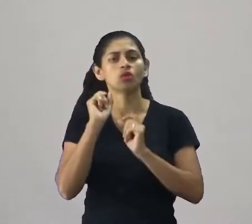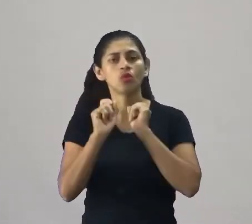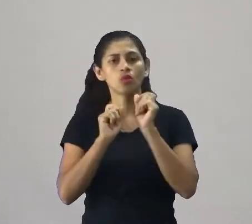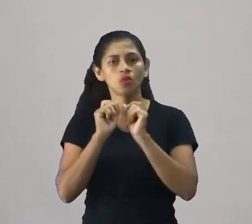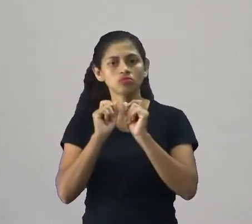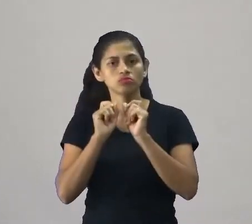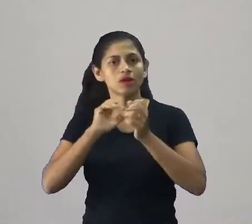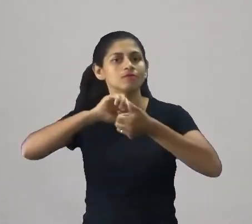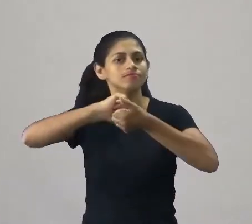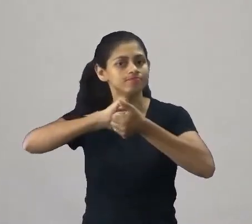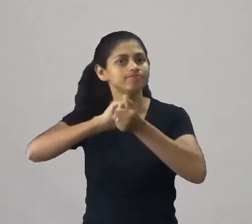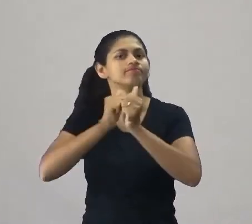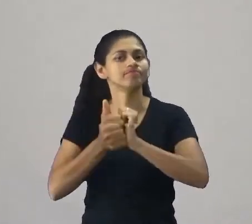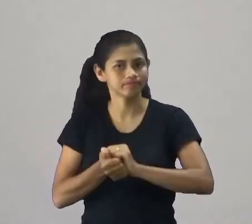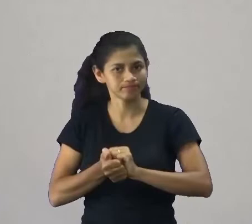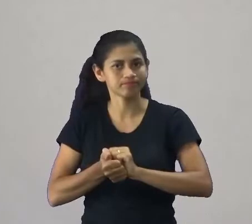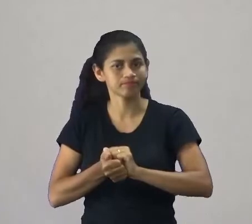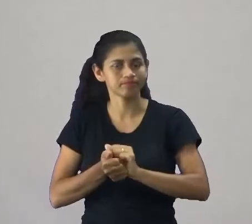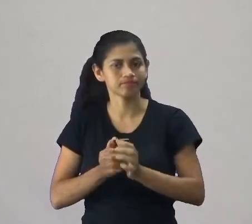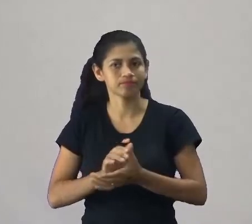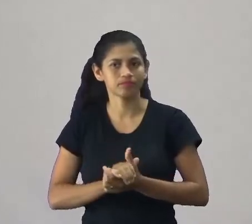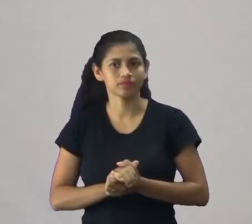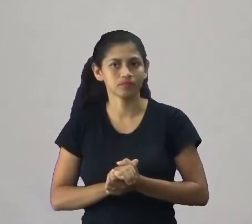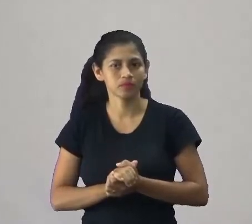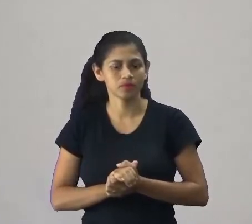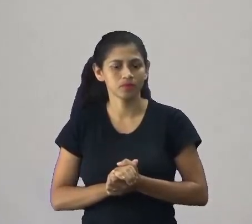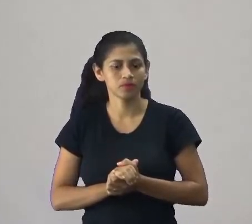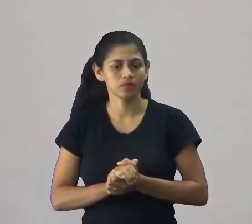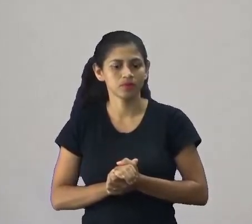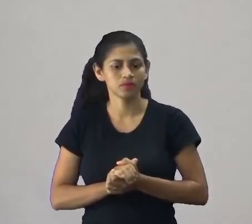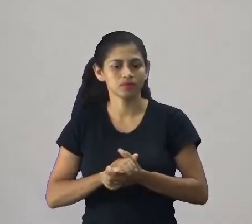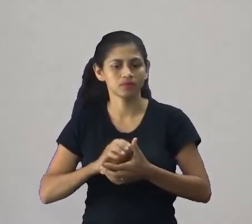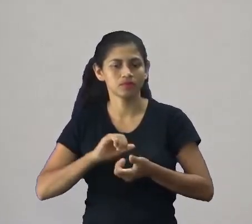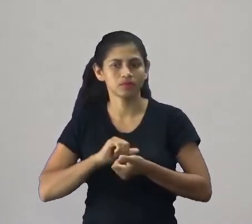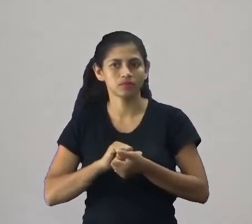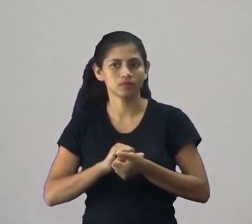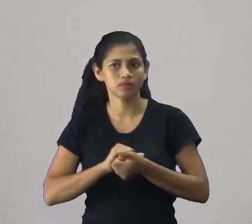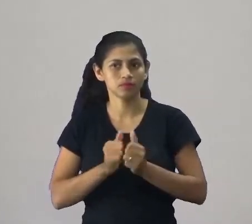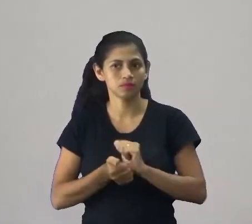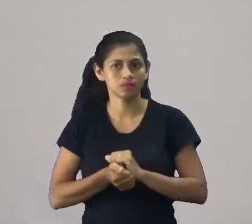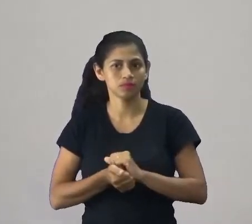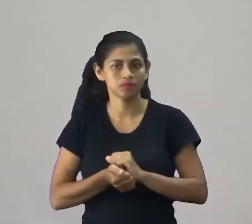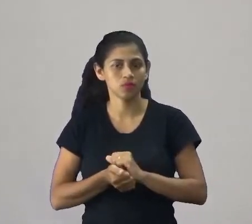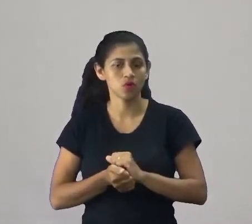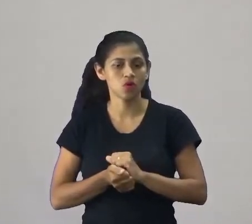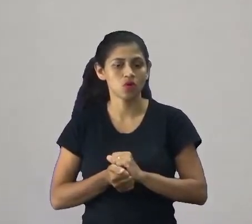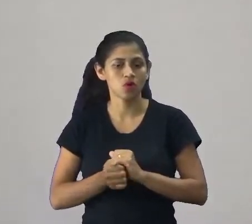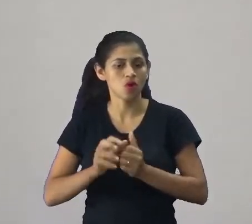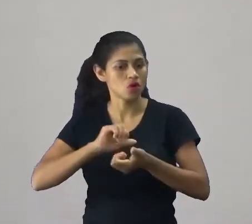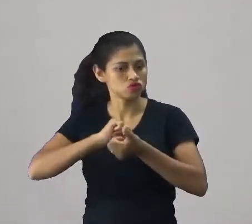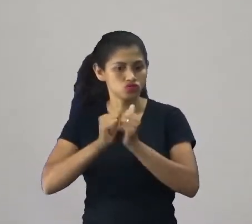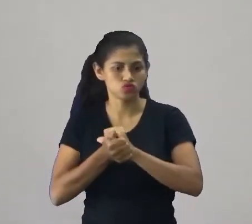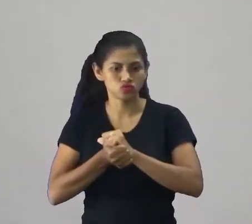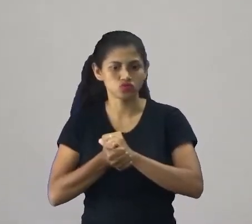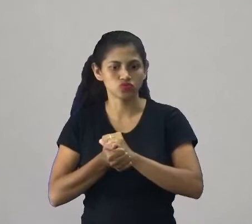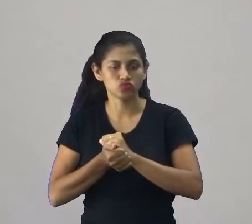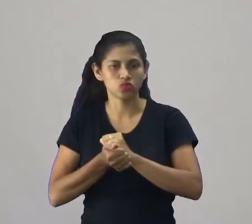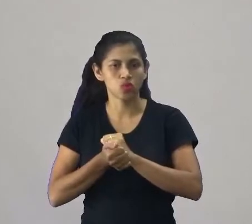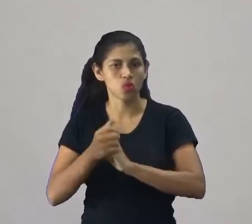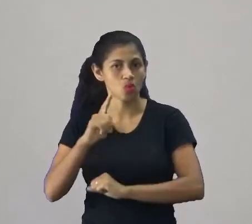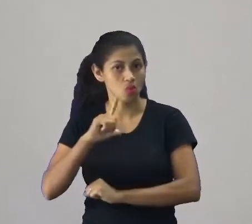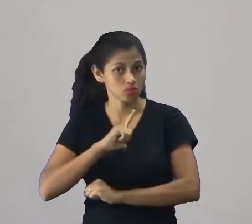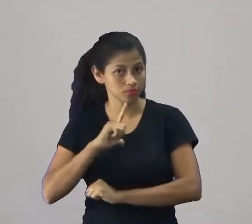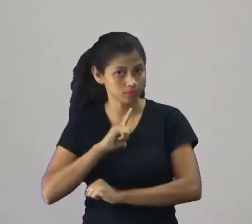ser adaptada. Mas o que leva para vocês aí, ó, dica do maroto. Jogo tem regra. Eu